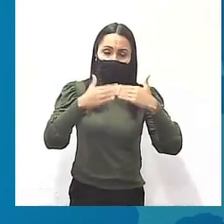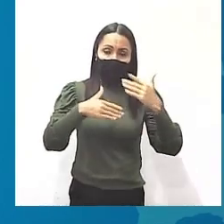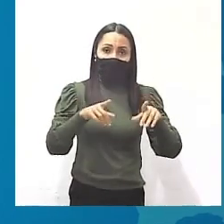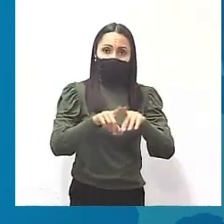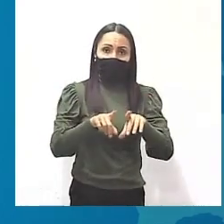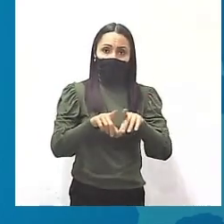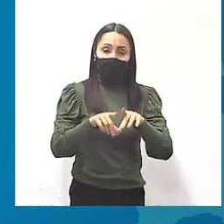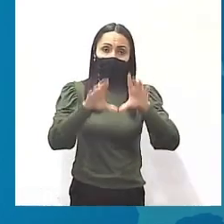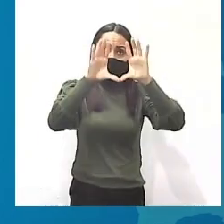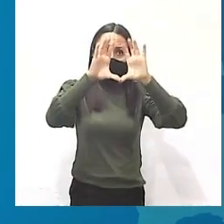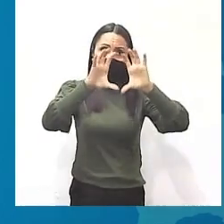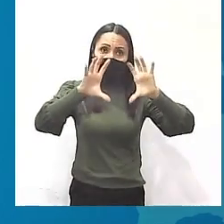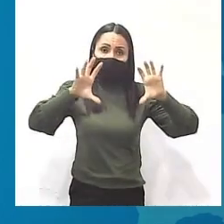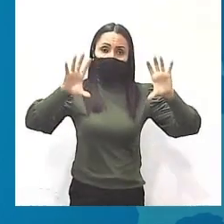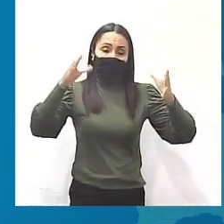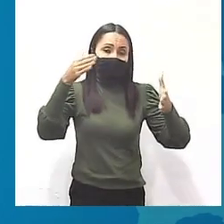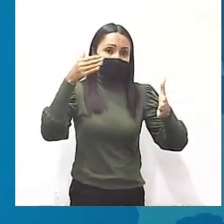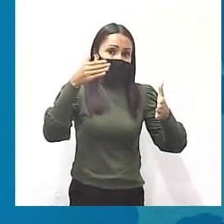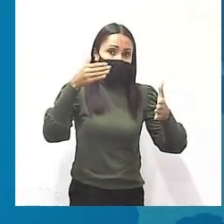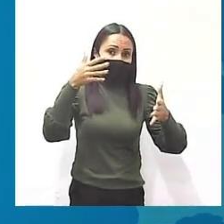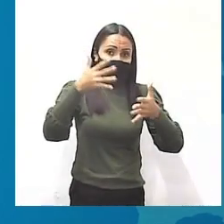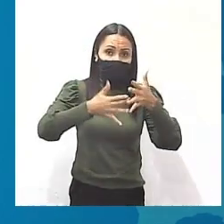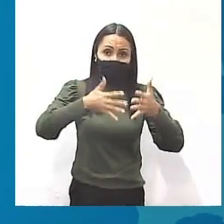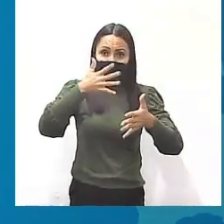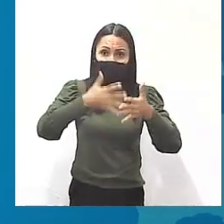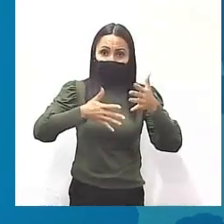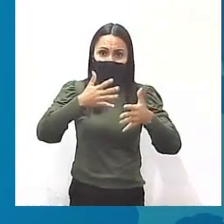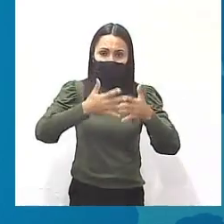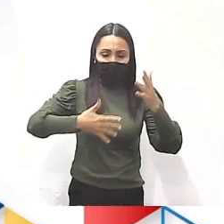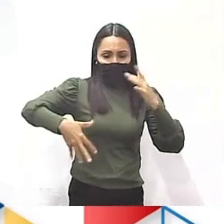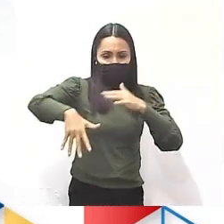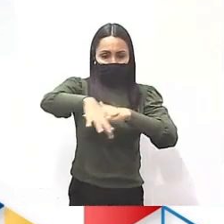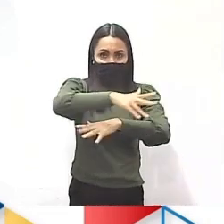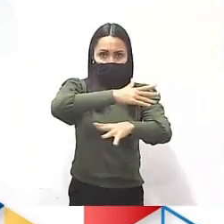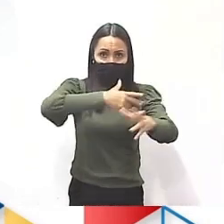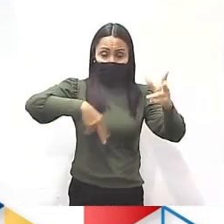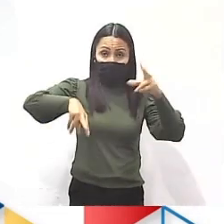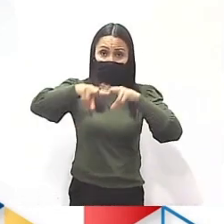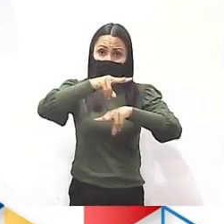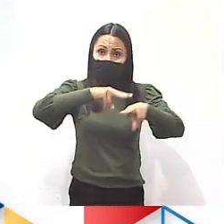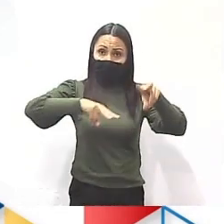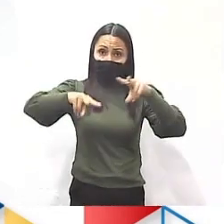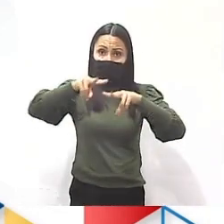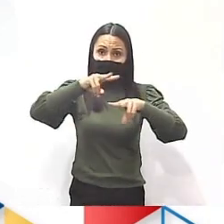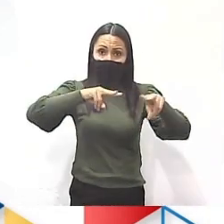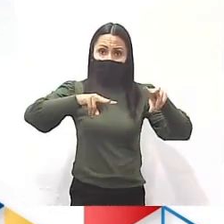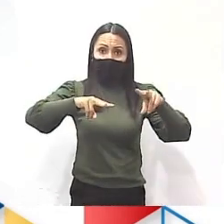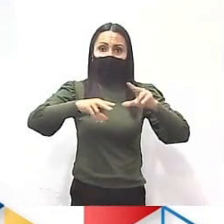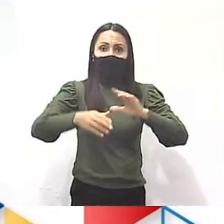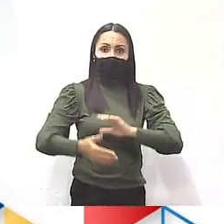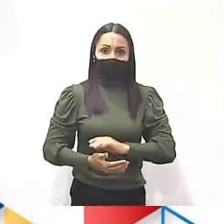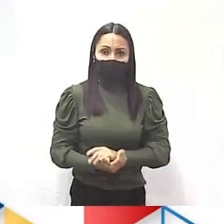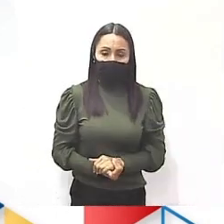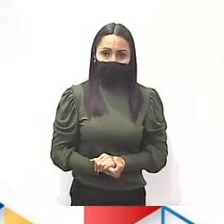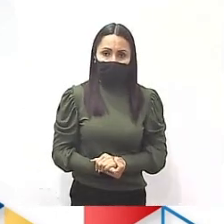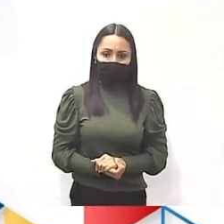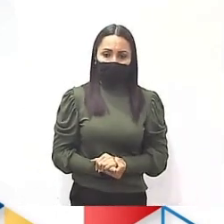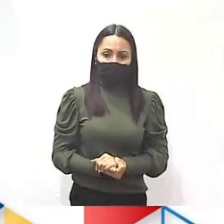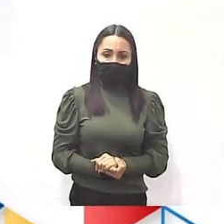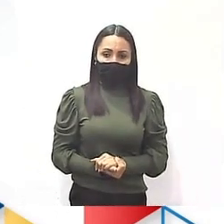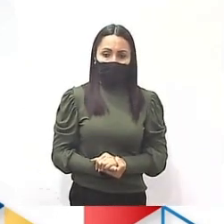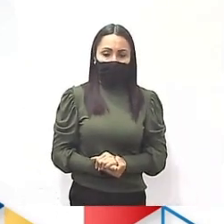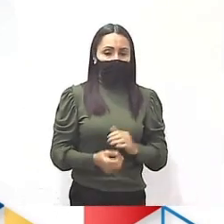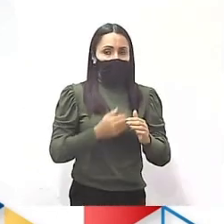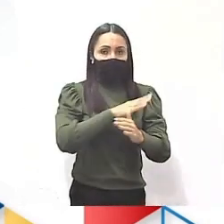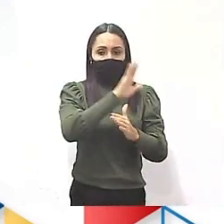estufa, que vai atrapalhar a circulação dos ventos e a dispersão dos poluentes.